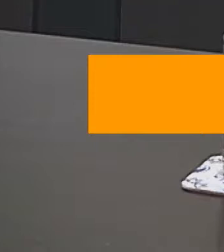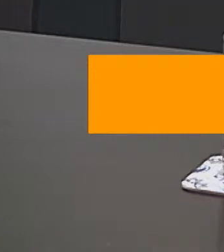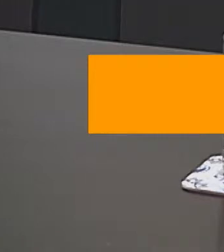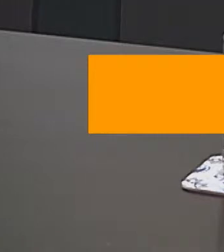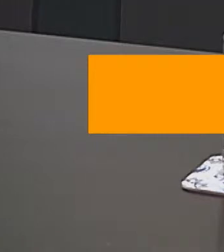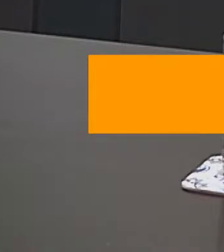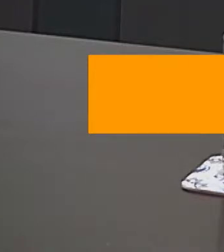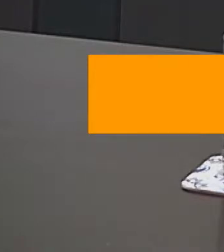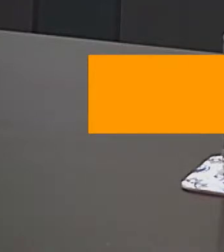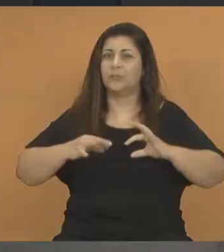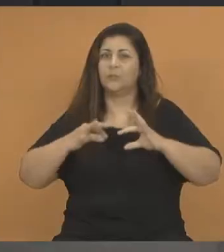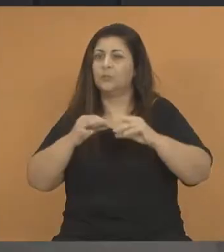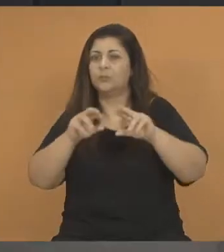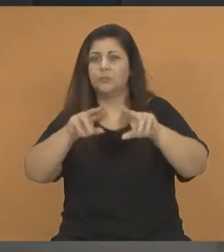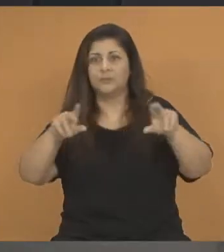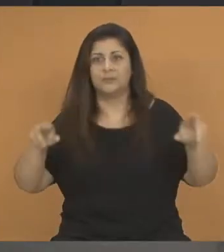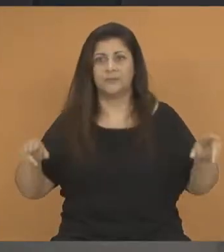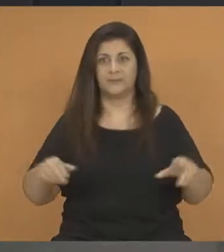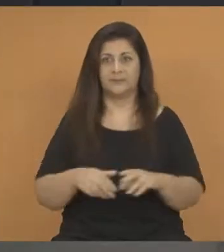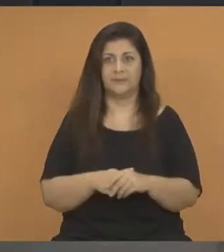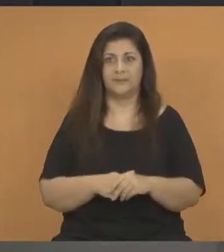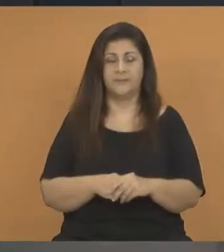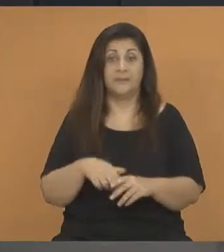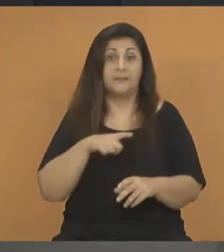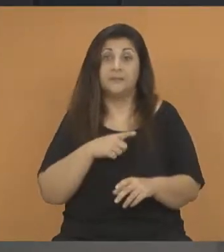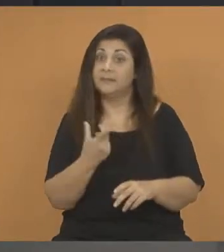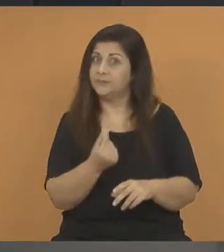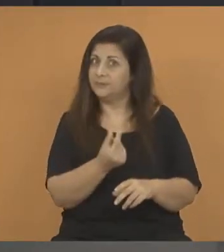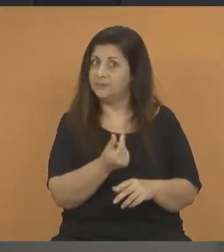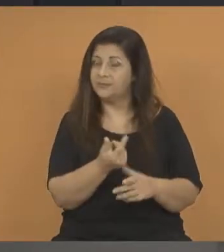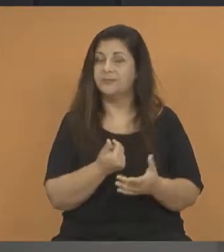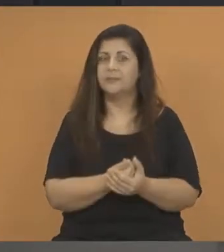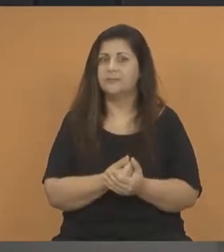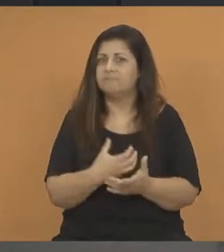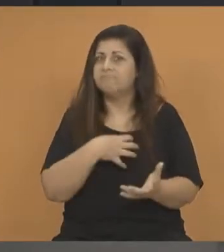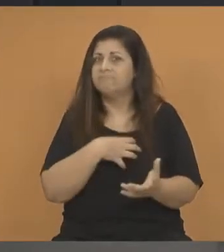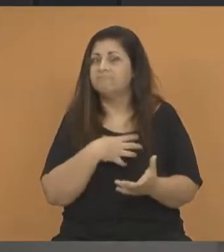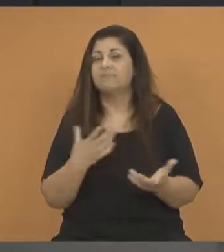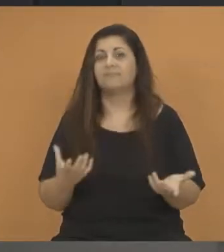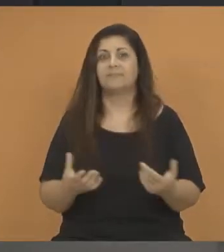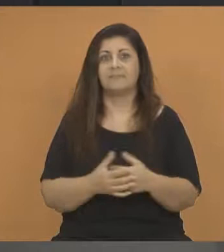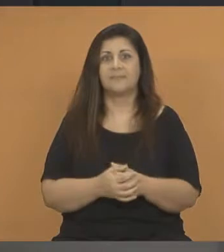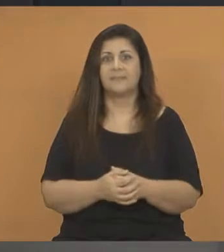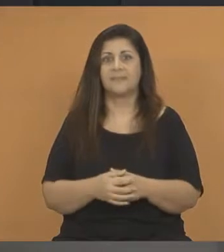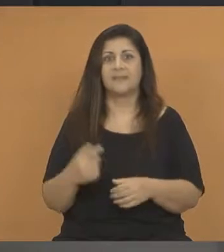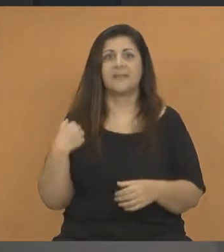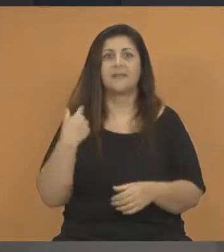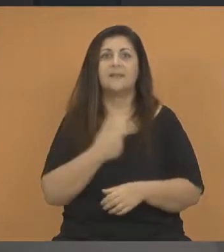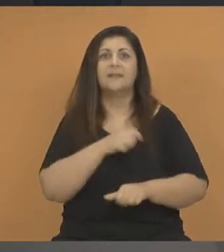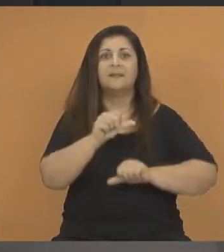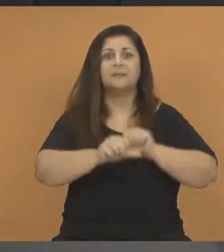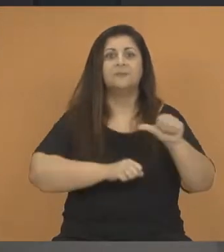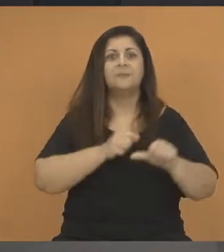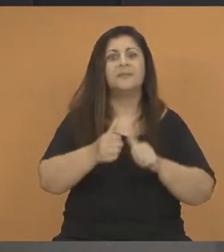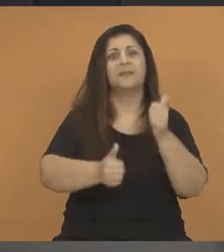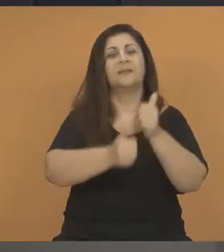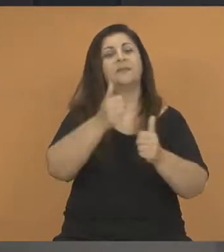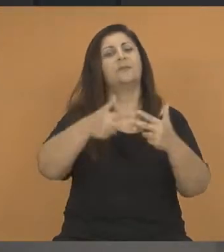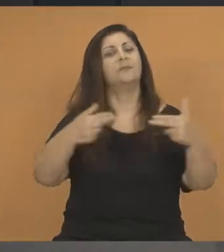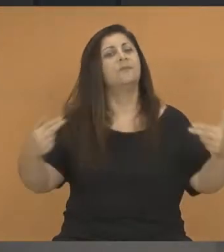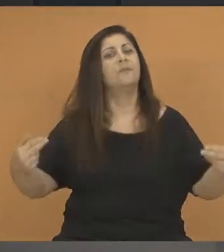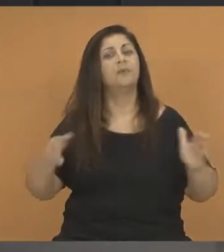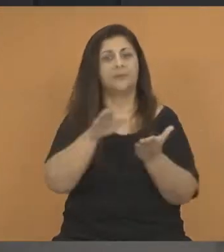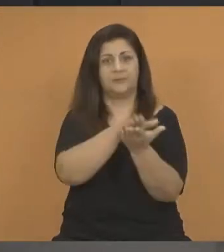esforços em todos os sentidos, arrecadar verba, de alguma forma, a gente fazer a mudança no esporte Jacareí.